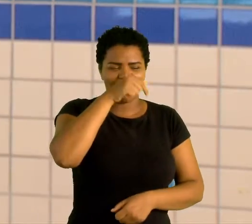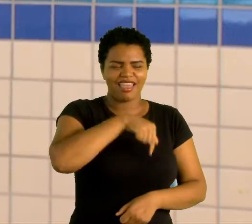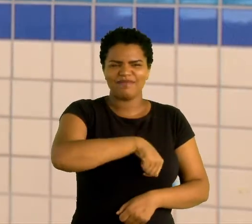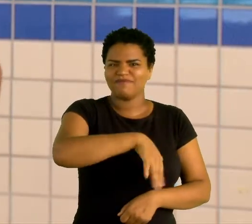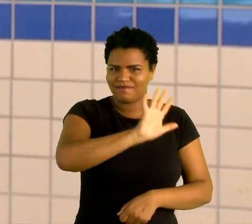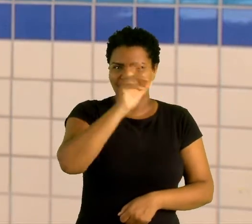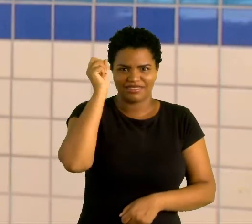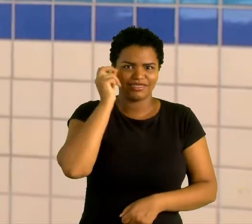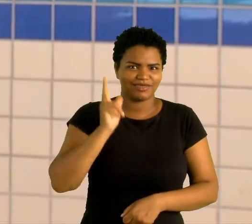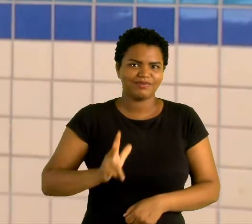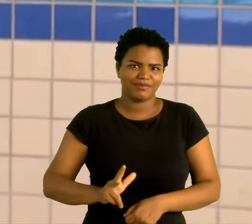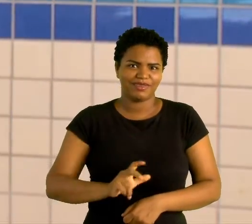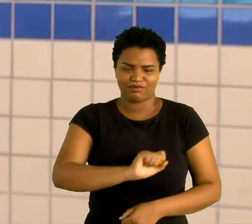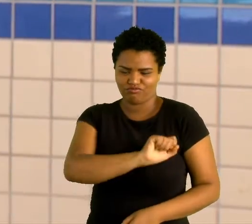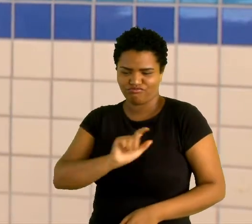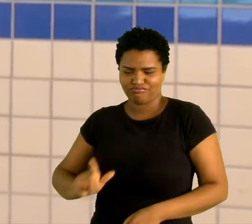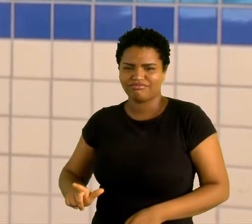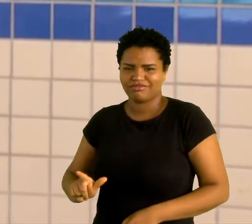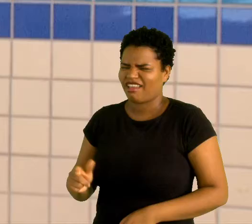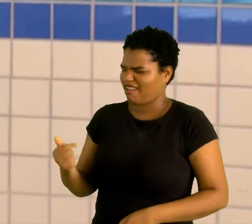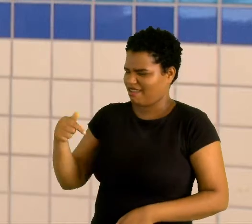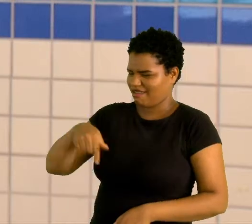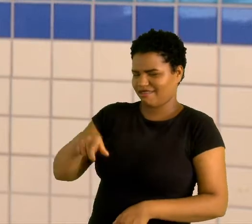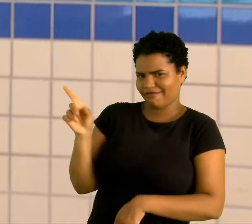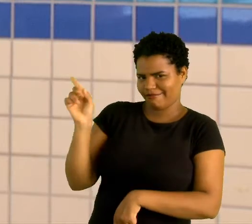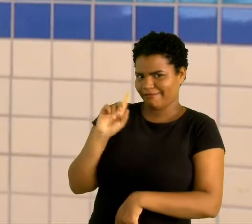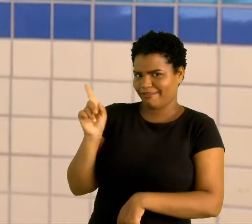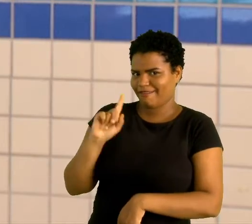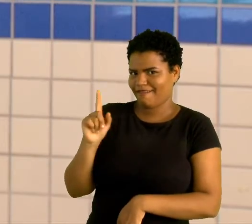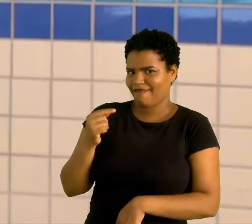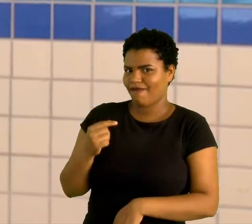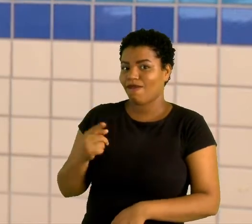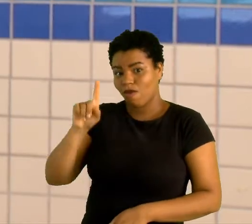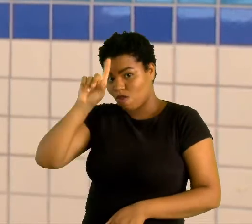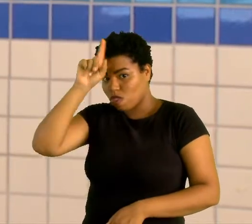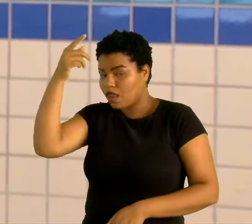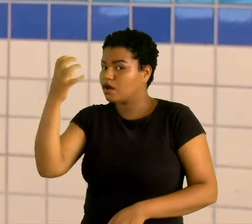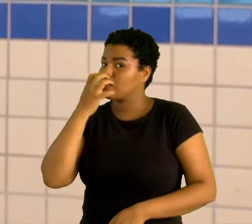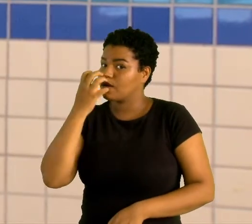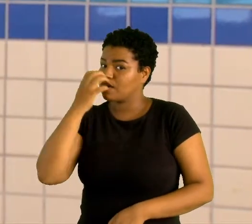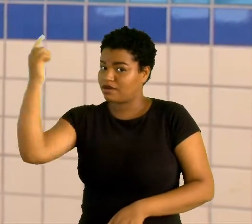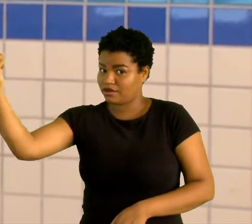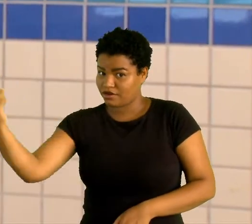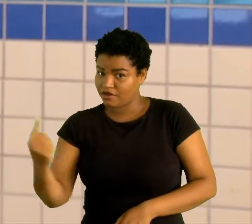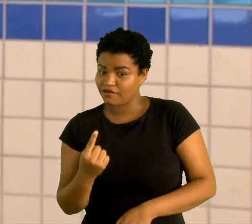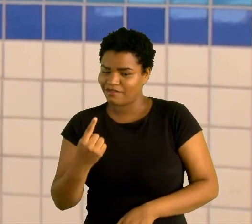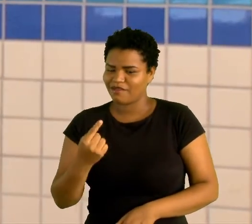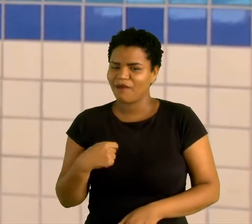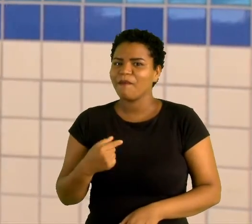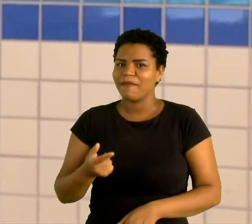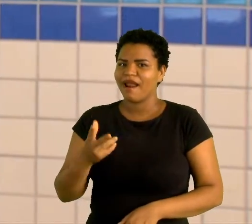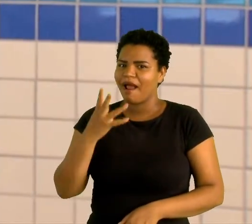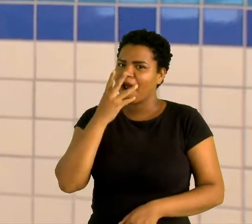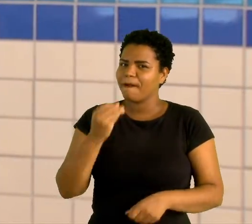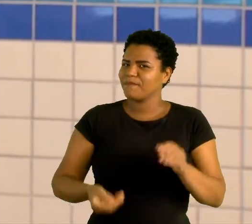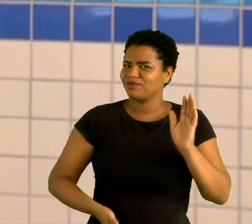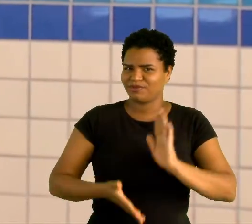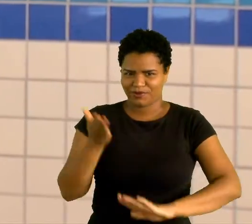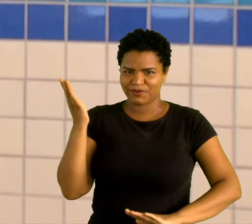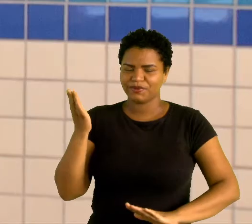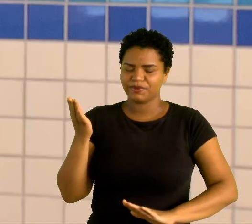ah, aqui não. E inventou que estava vindo os cachorros para se livrar da raposa. A raposa, assim, meio